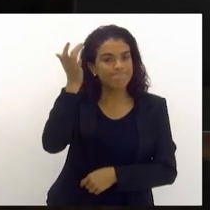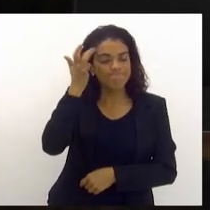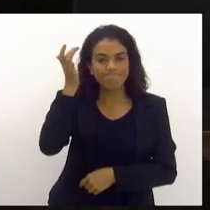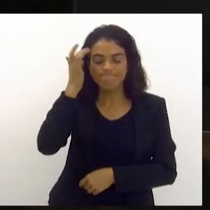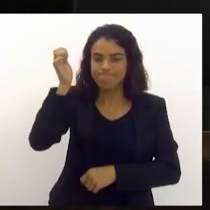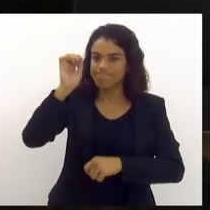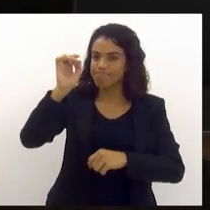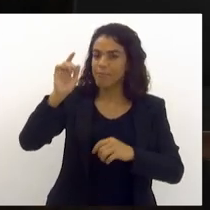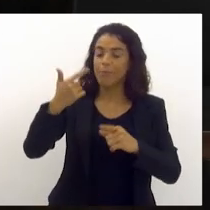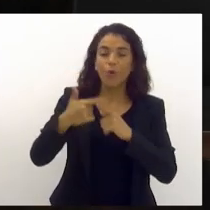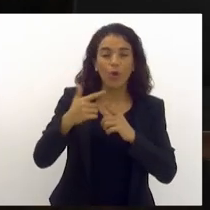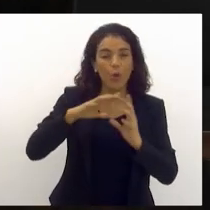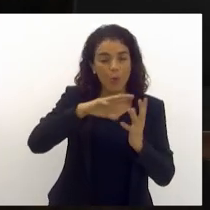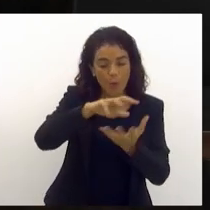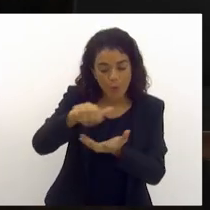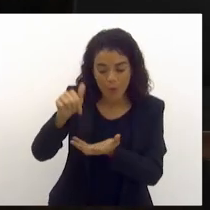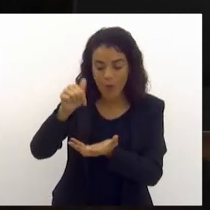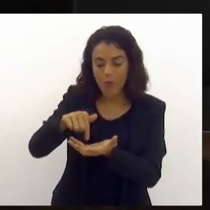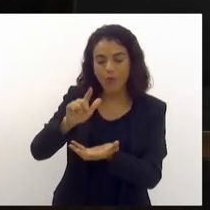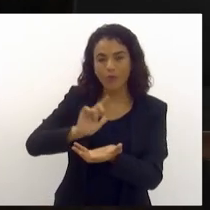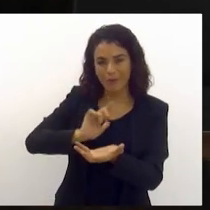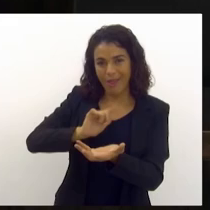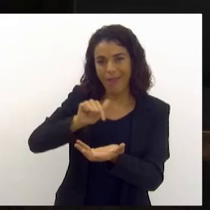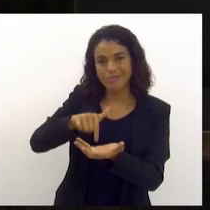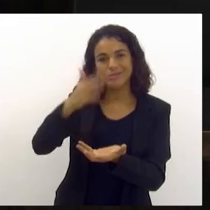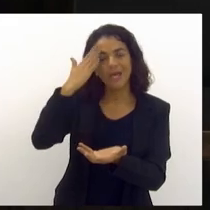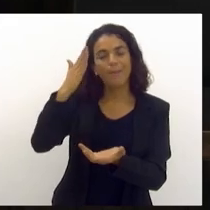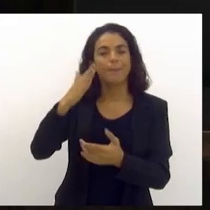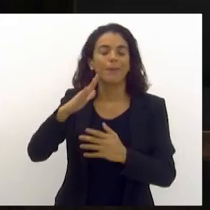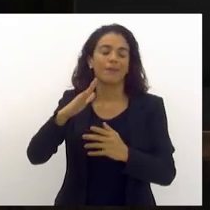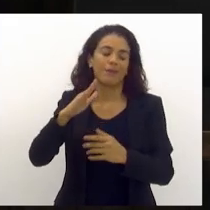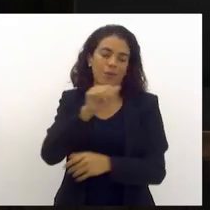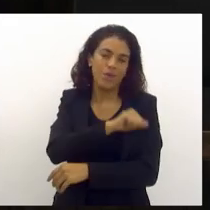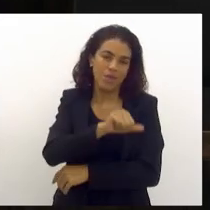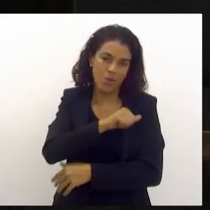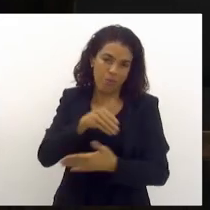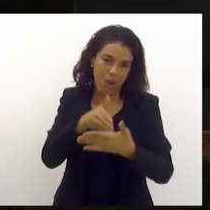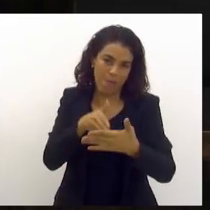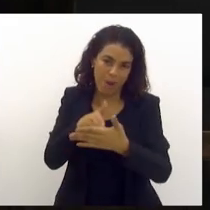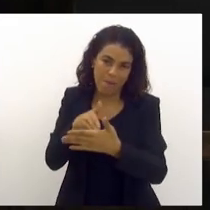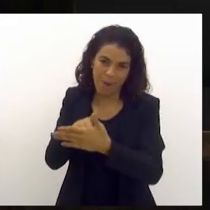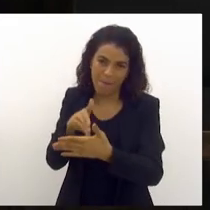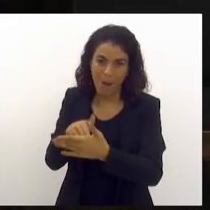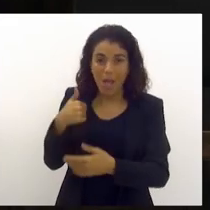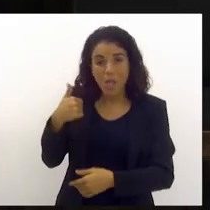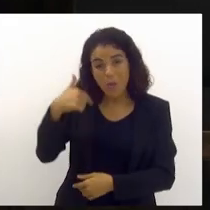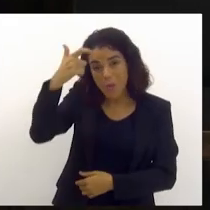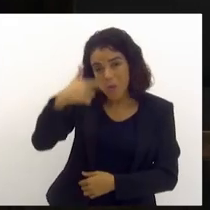porque desde que o mundo é mundo, a gente sabe que o Rio de Janeiro enfrenta isso. Eu desde muito pequenininho, estou falando lá desde o governo Brizola para